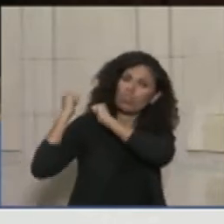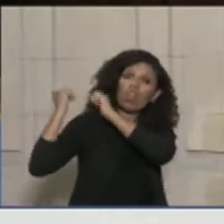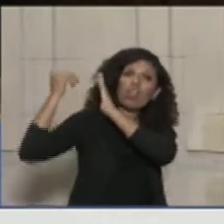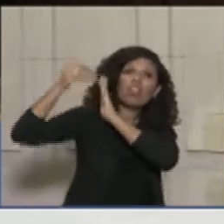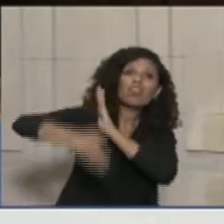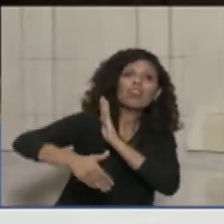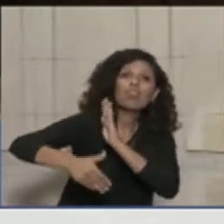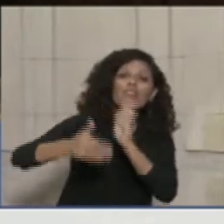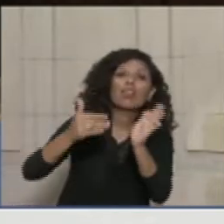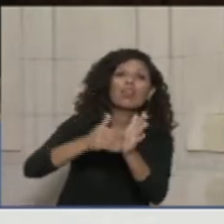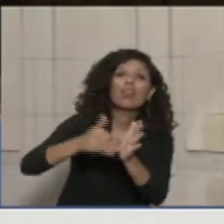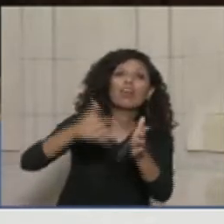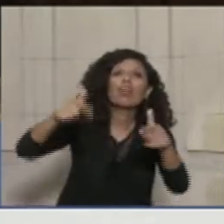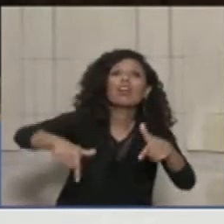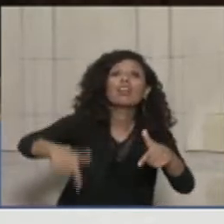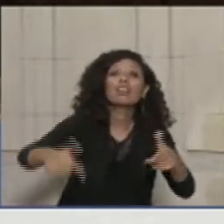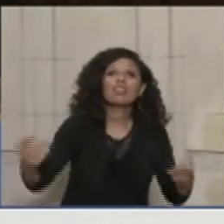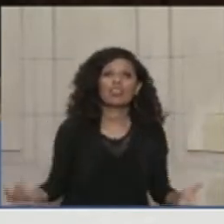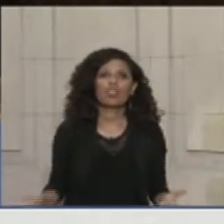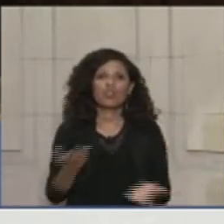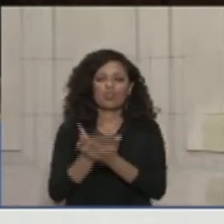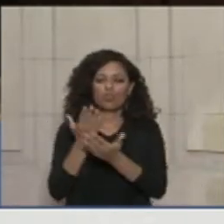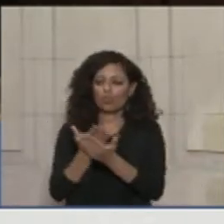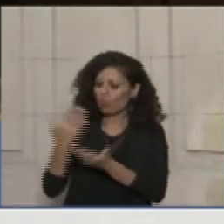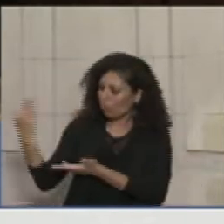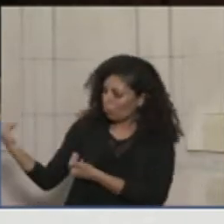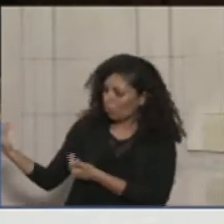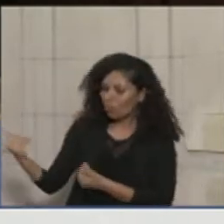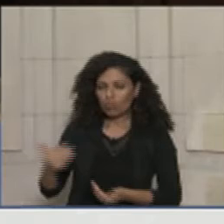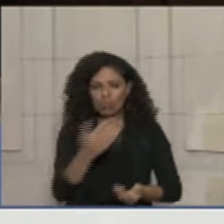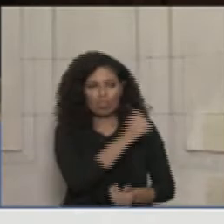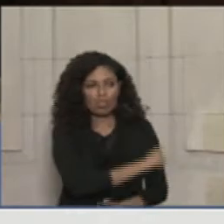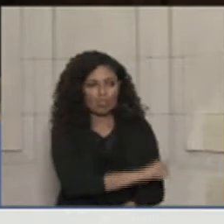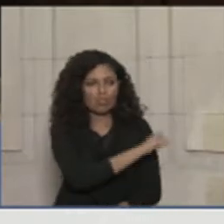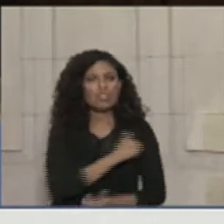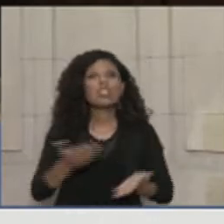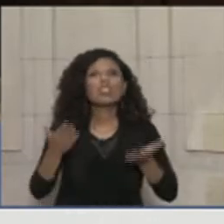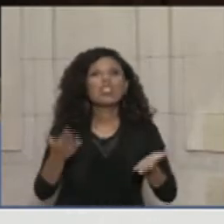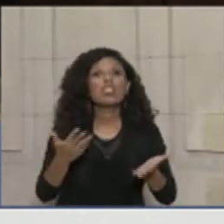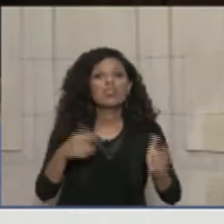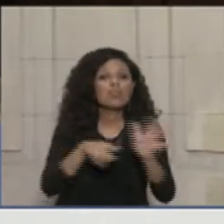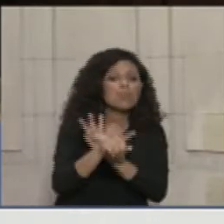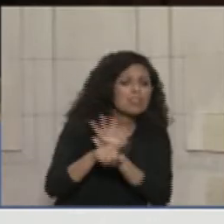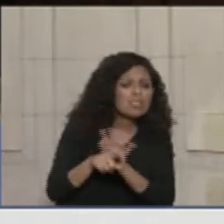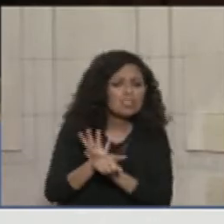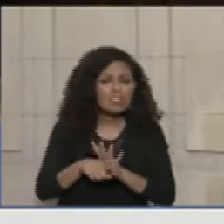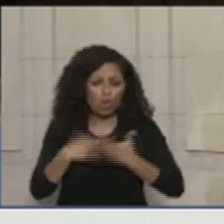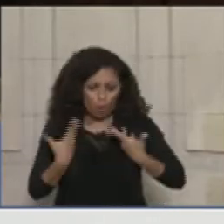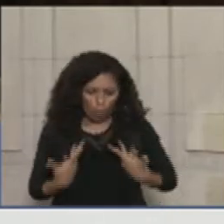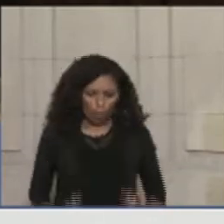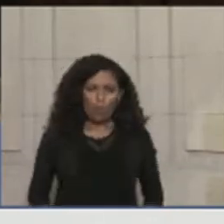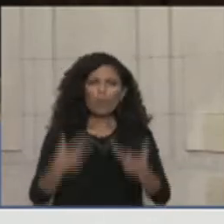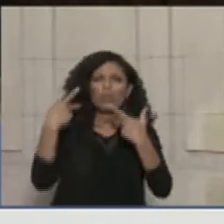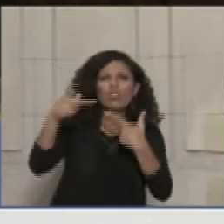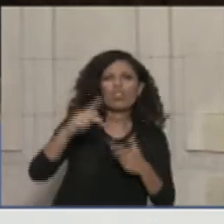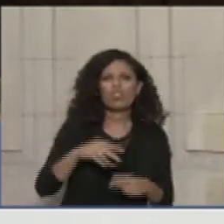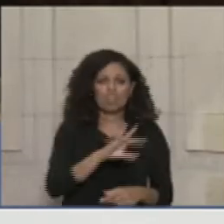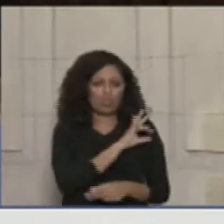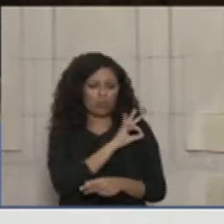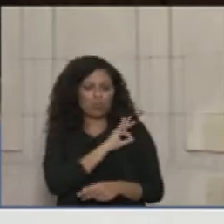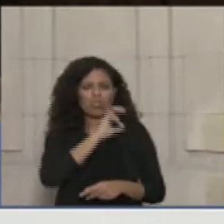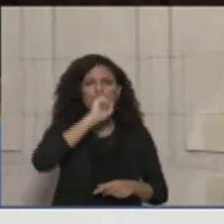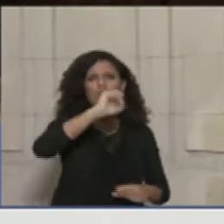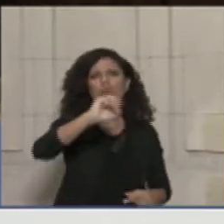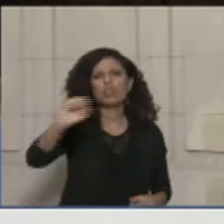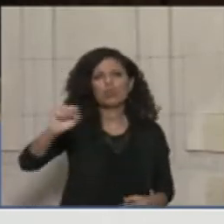esses estudantes ali reivindicaram que fosse feita a autópsia do jovem que foi executado pela Polícia Militar do